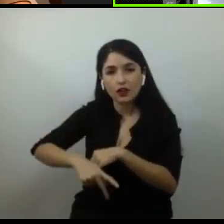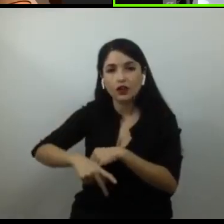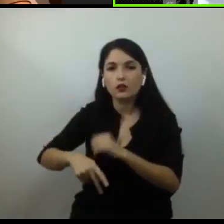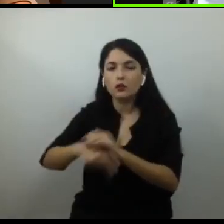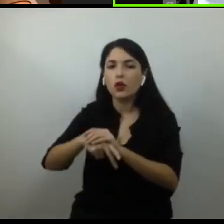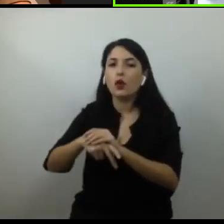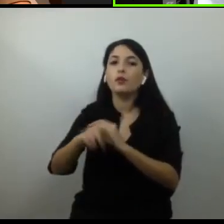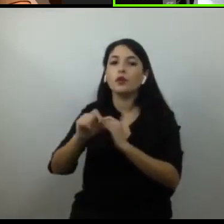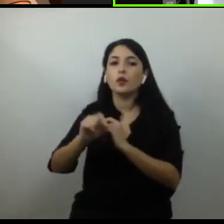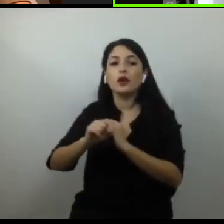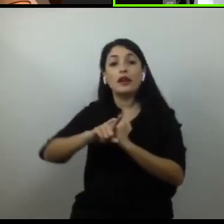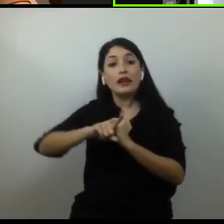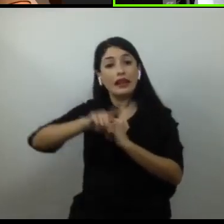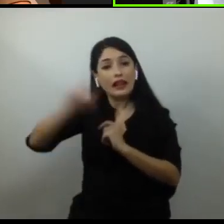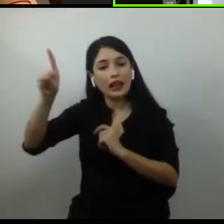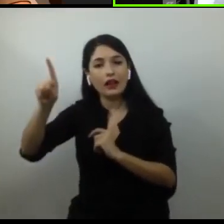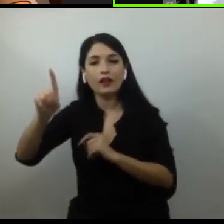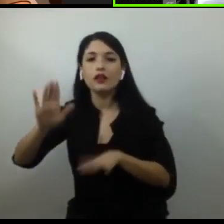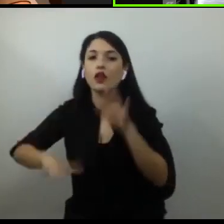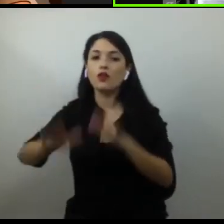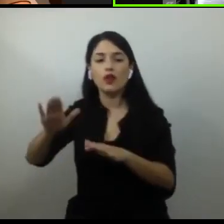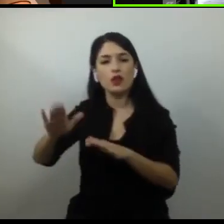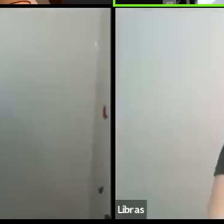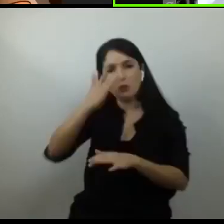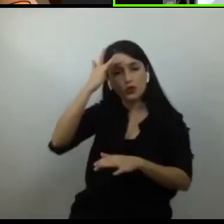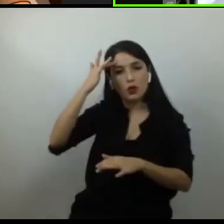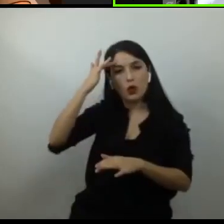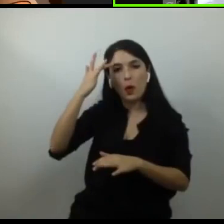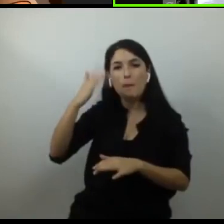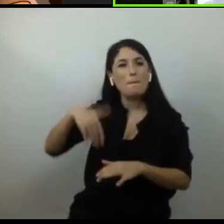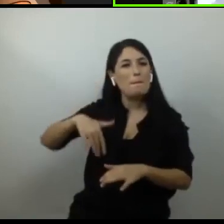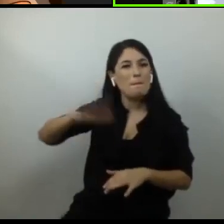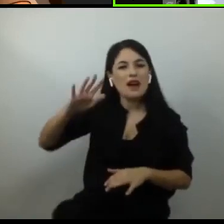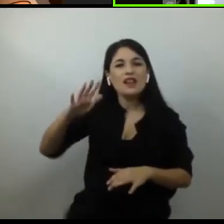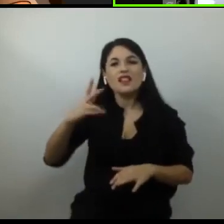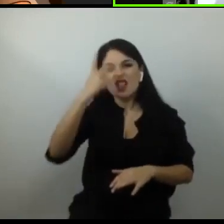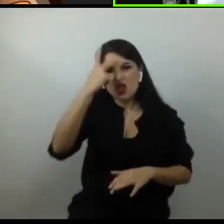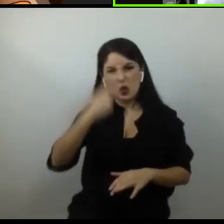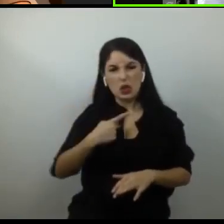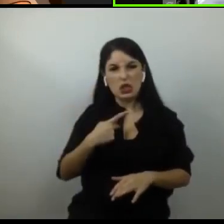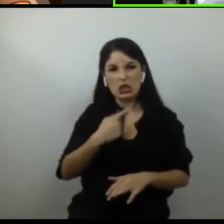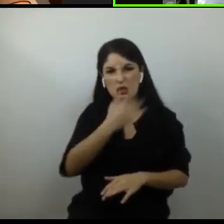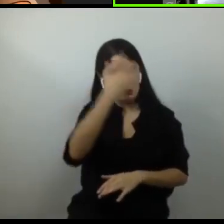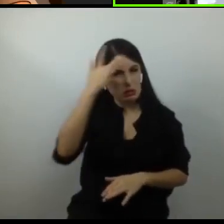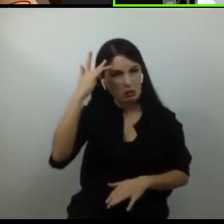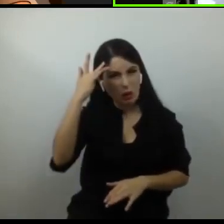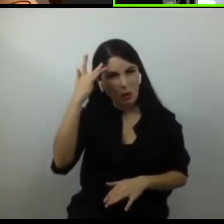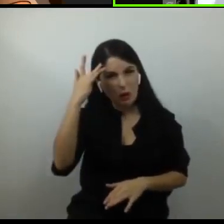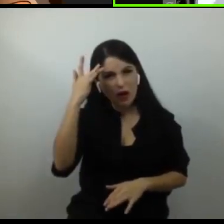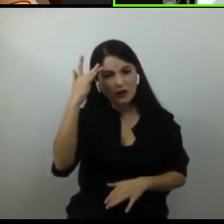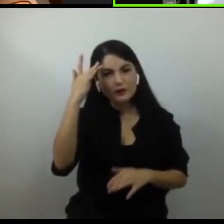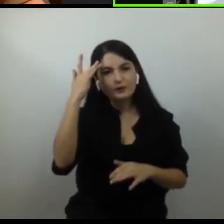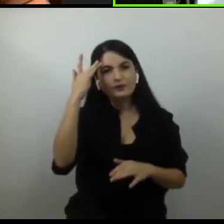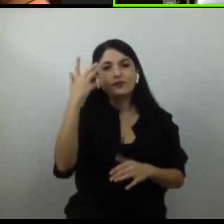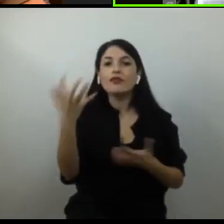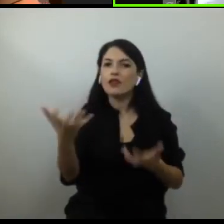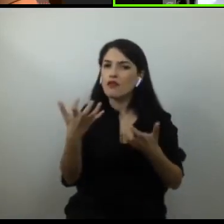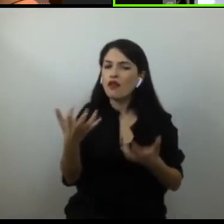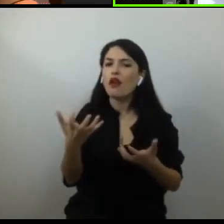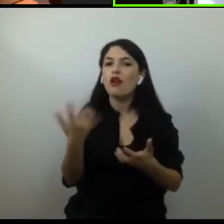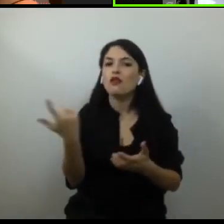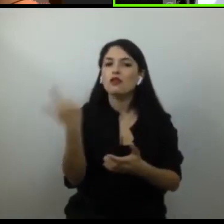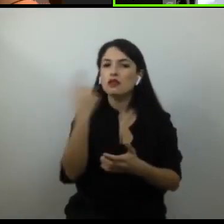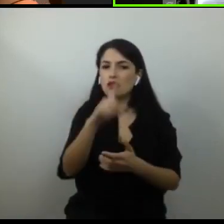pela ponta, né, digamos, para o capital mais egoísta que há no país, aquele que realmente pretende a manutenção do